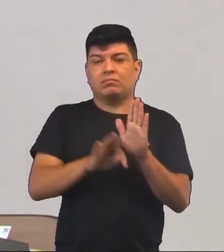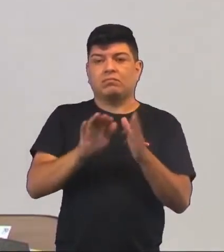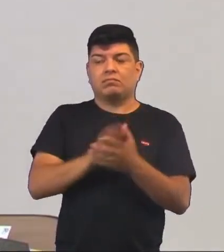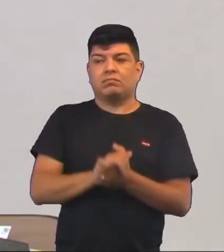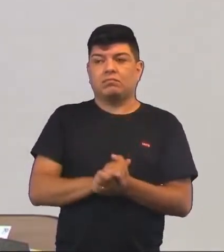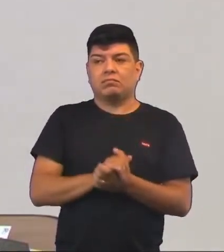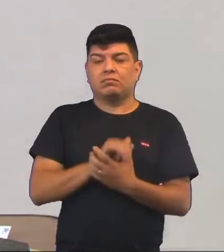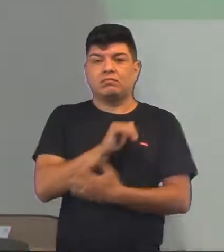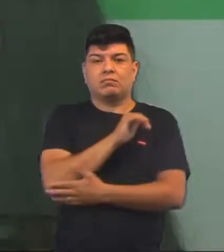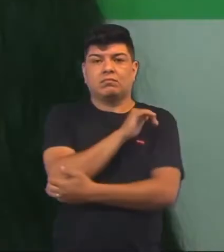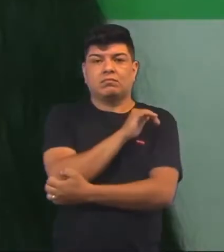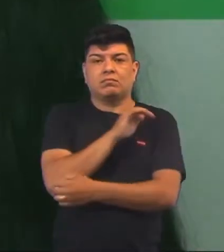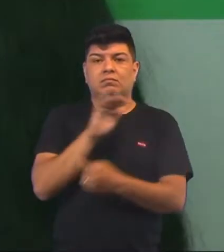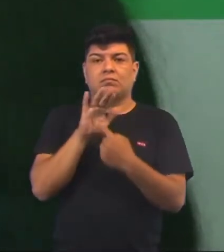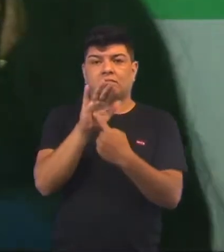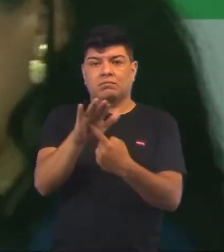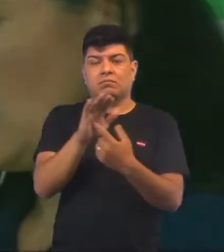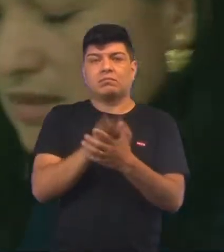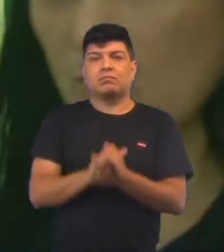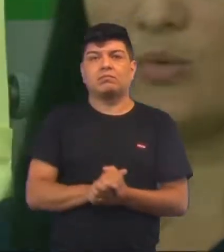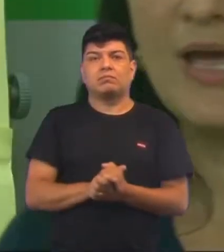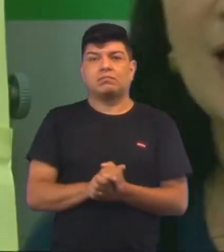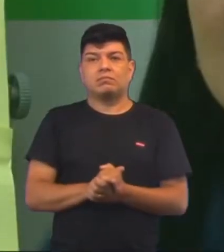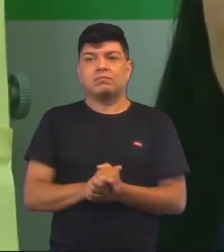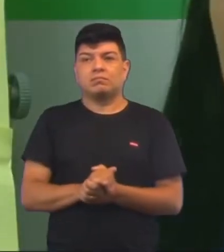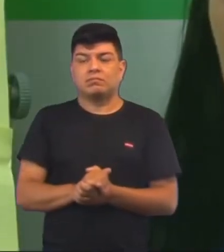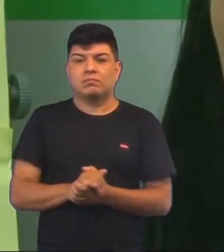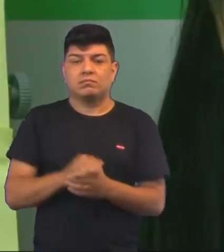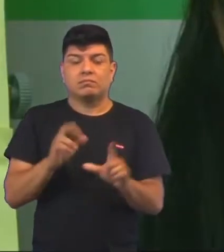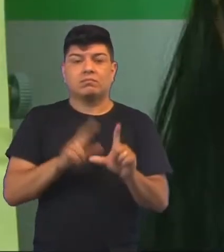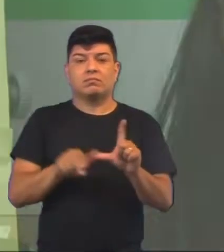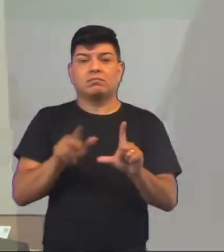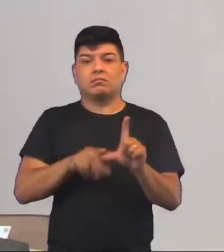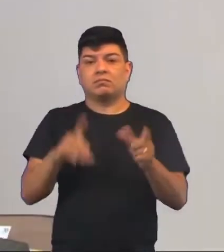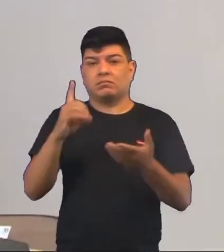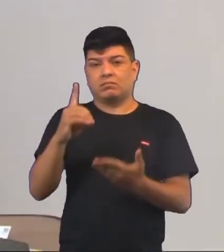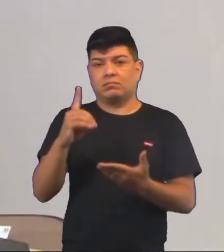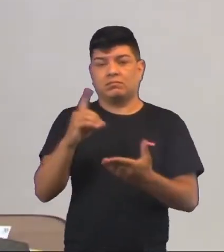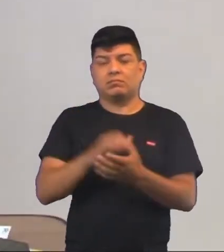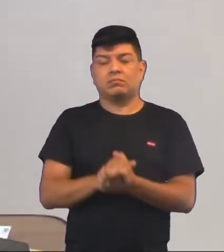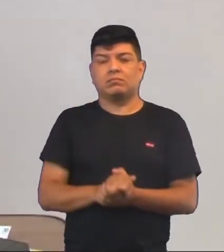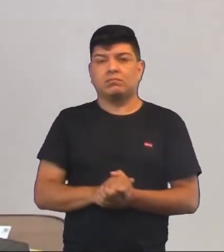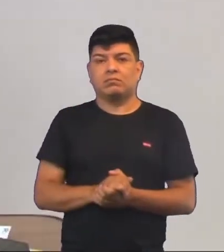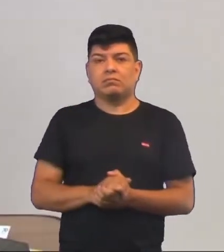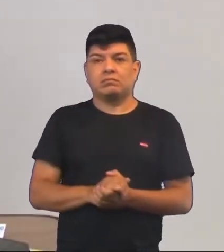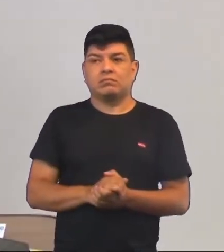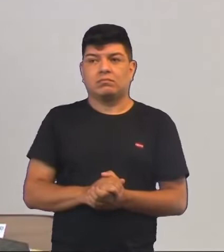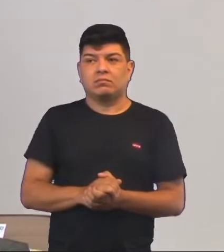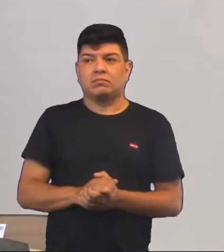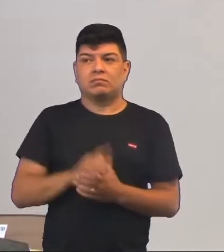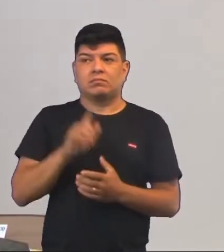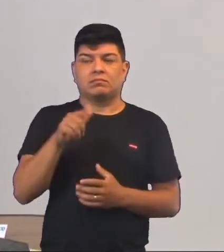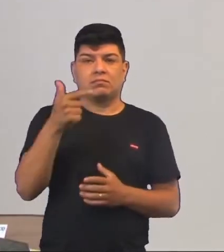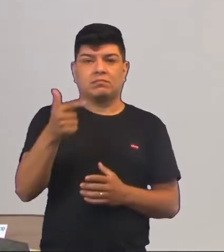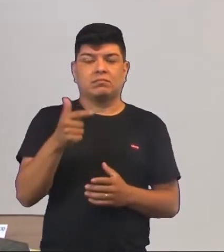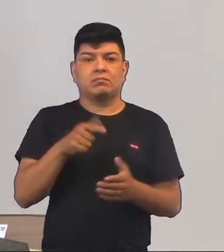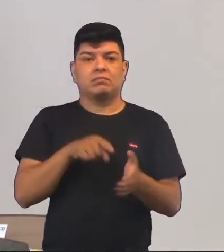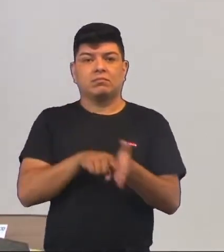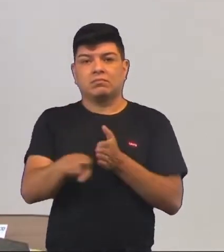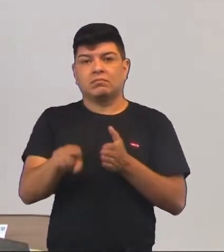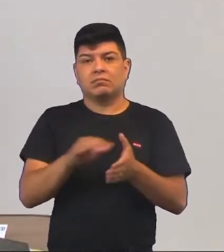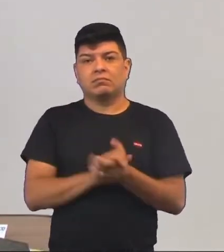for. Né? Está sendo apresentado aí. Então, é a letra D, ok? Vamos lá para a próxima